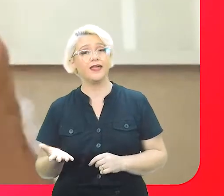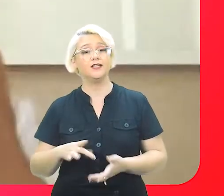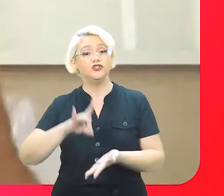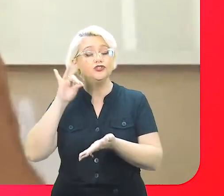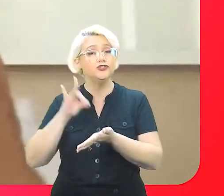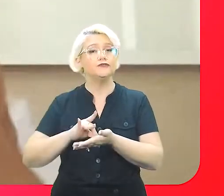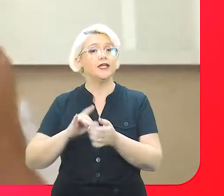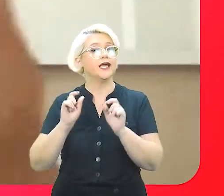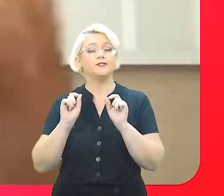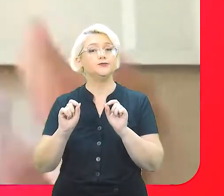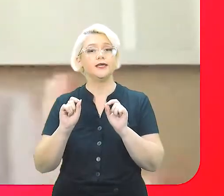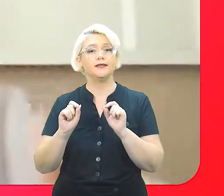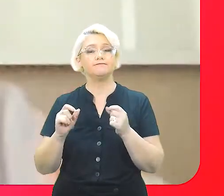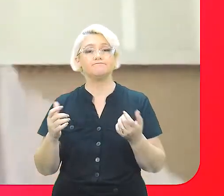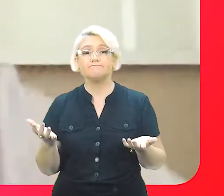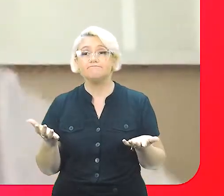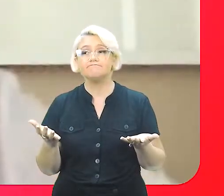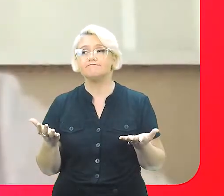de fato,